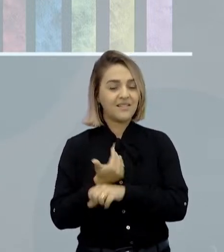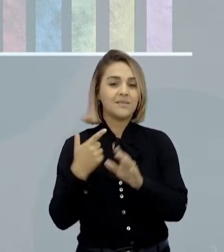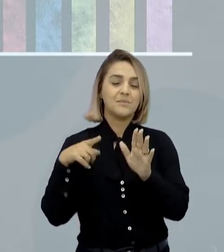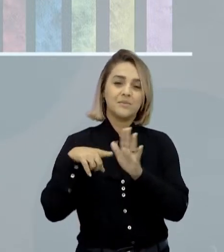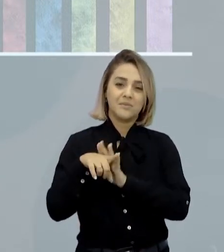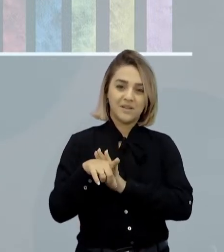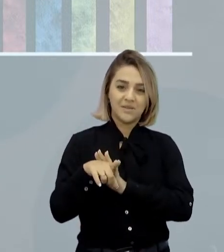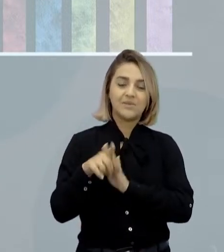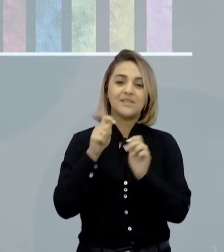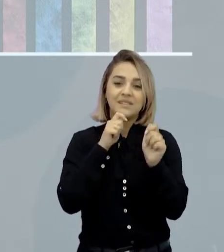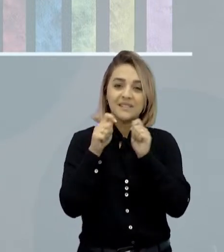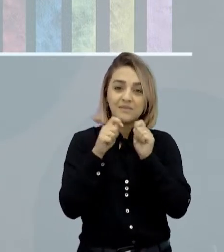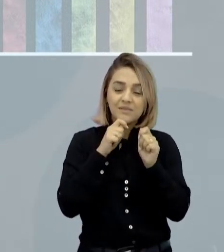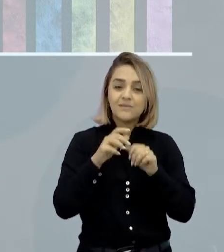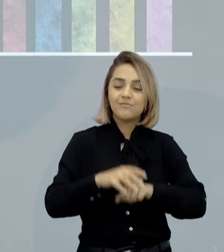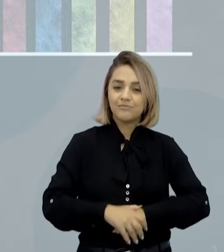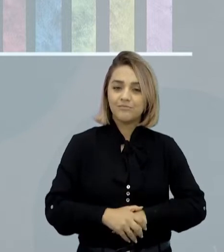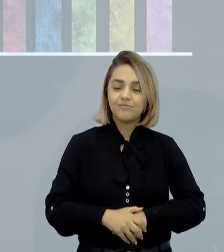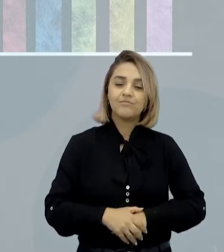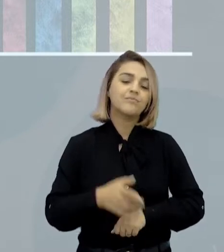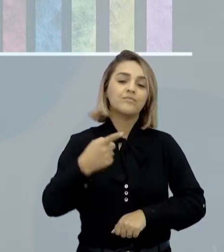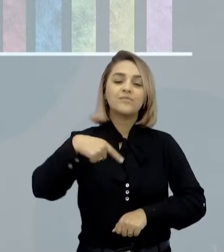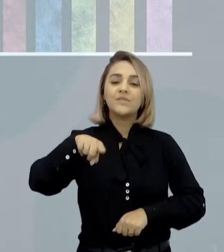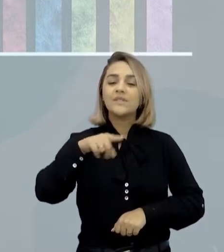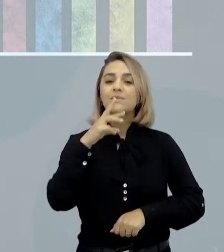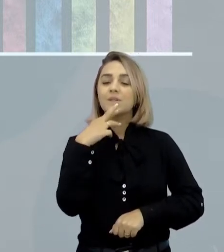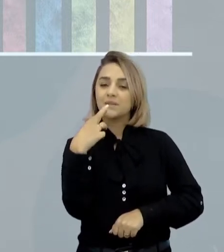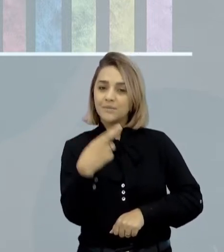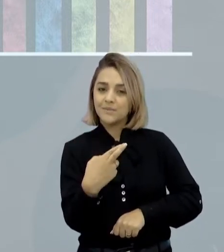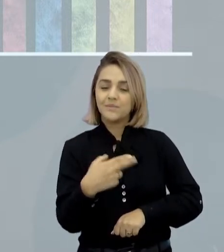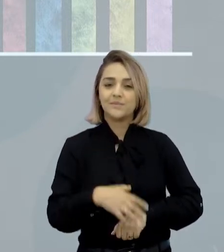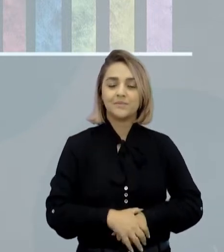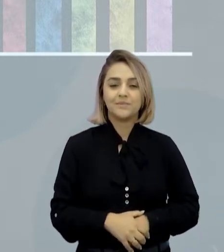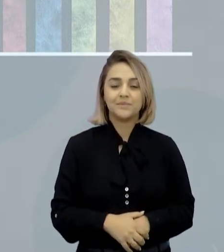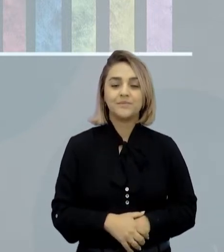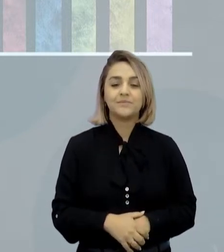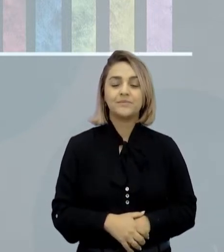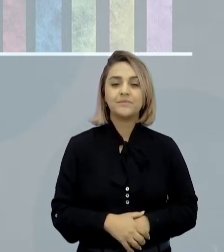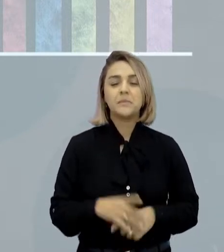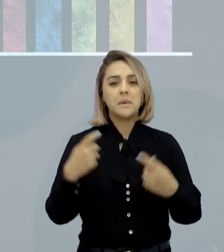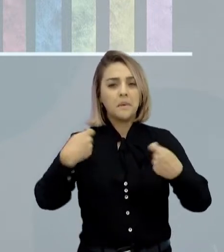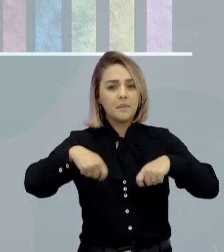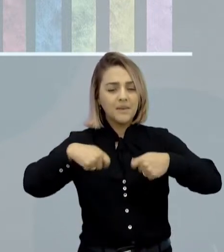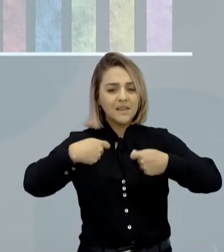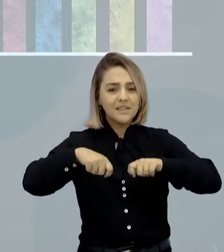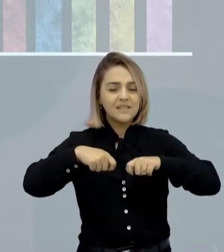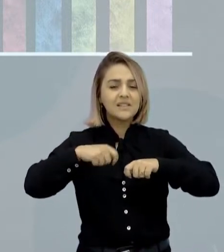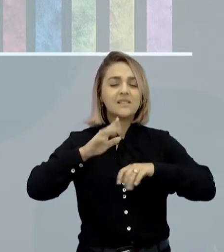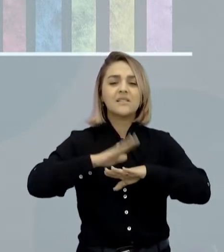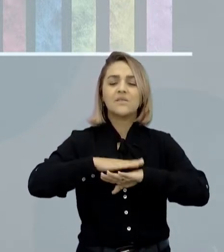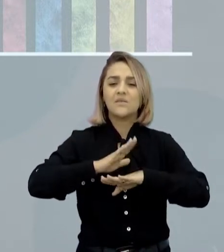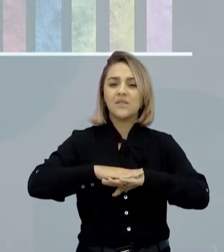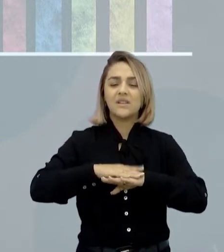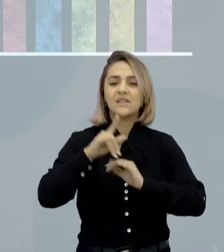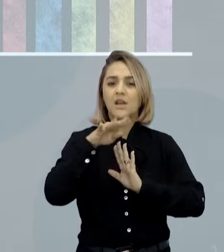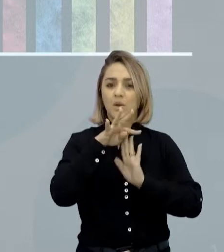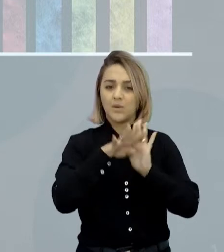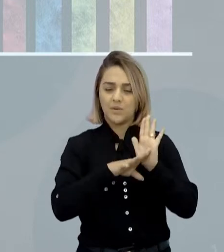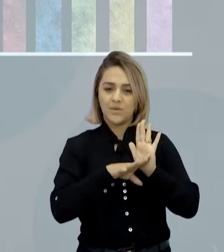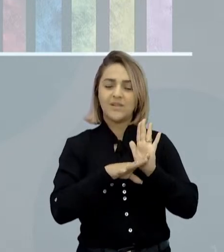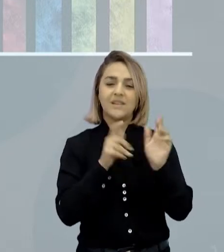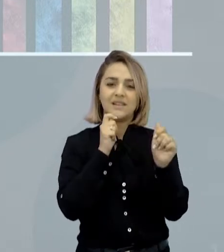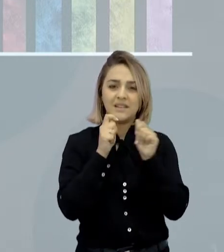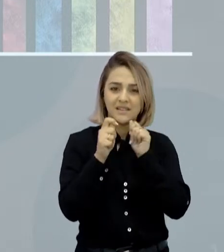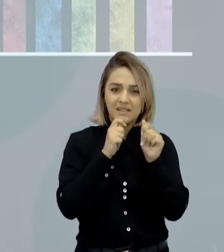perguntas de uma entrevista? E aí vocês vão justificar. Há necessidade de revisar o texto da